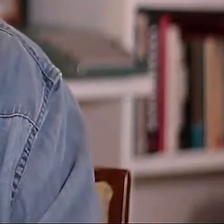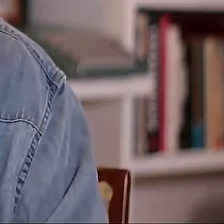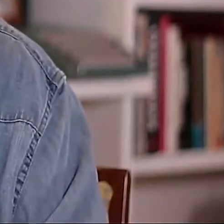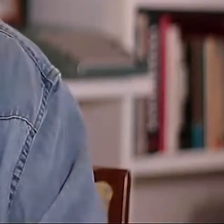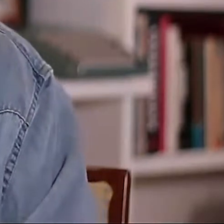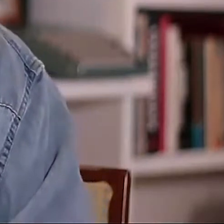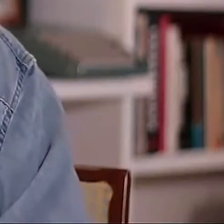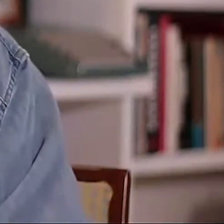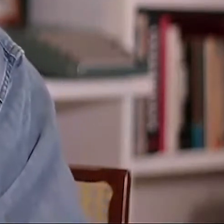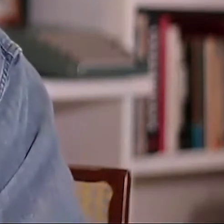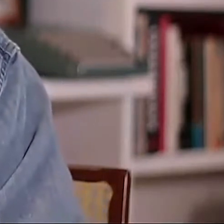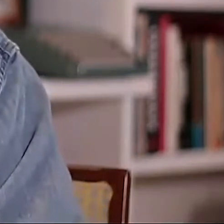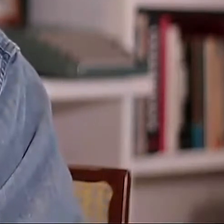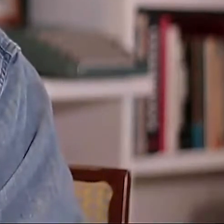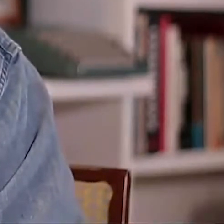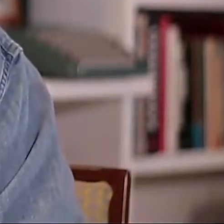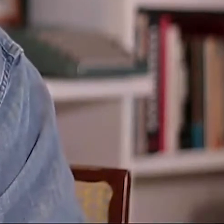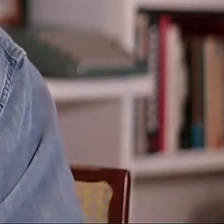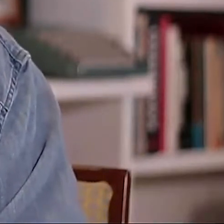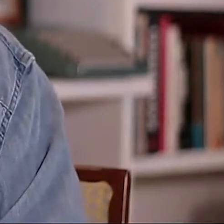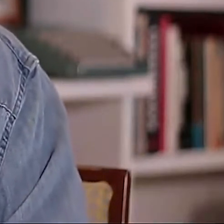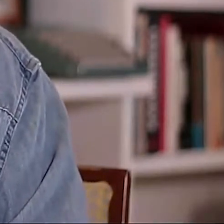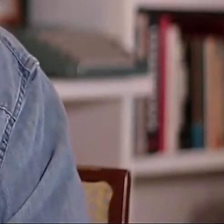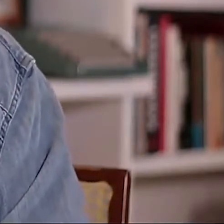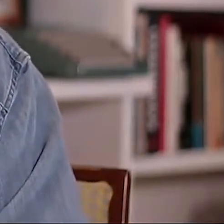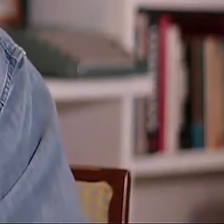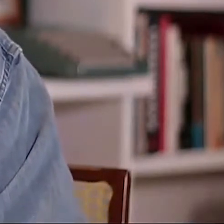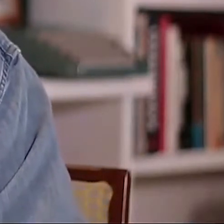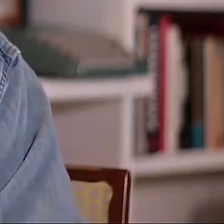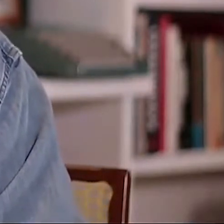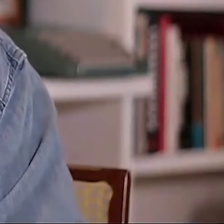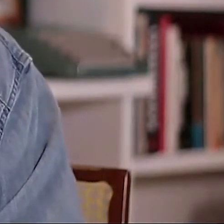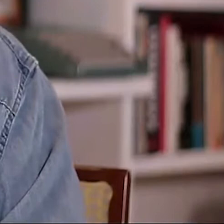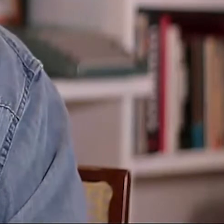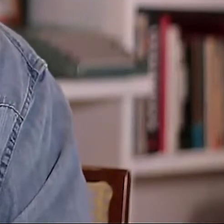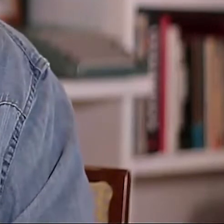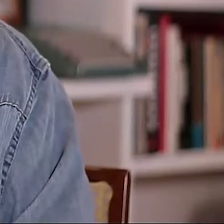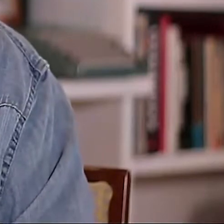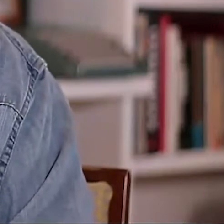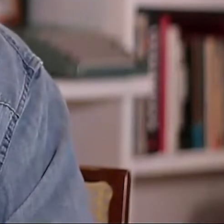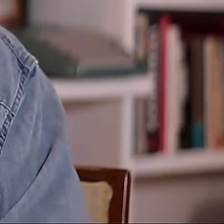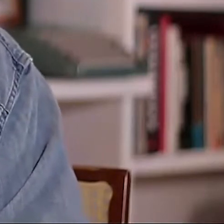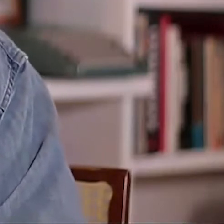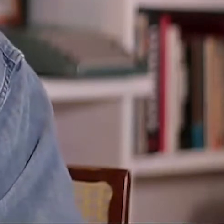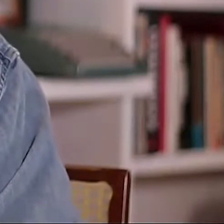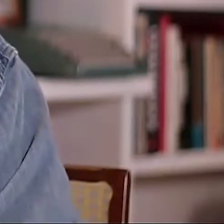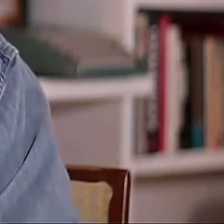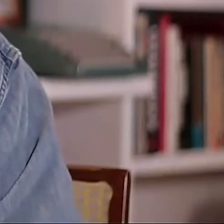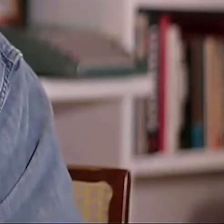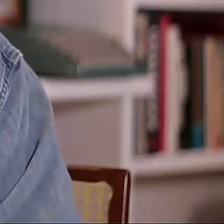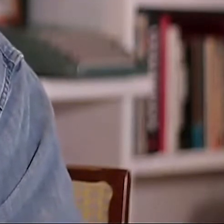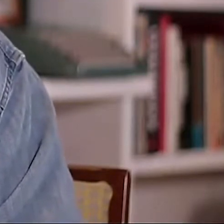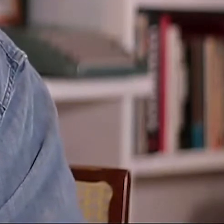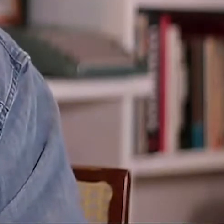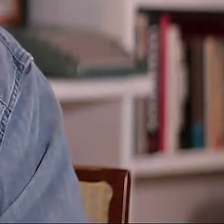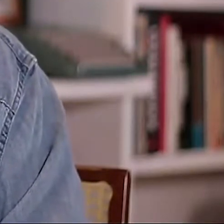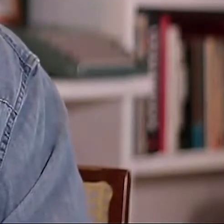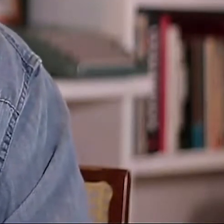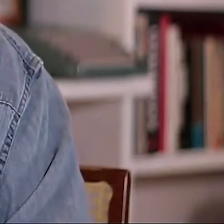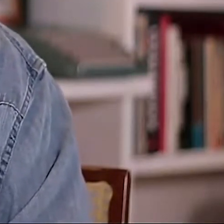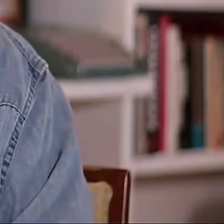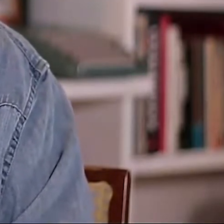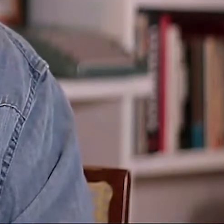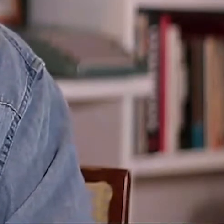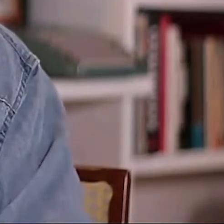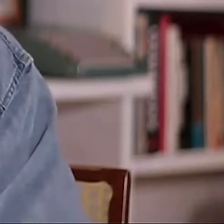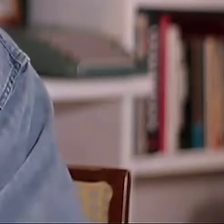as plataformas de Facebook da The Book Company, entre elas o Festival de Matosinhos, o Festival de